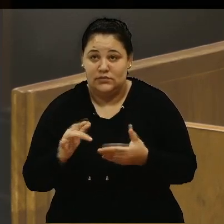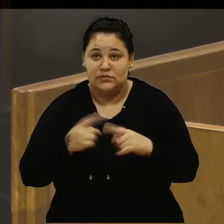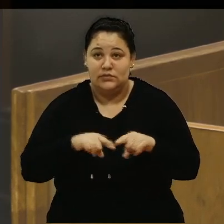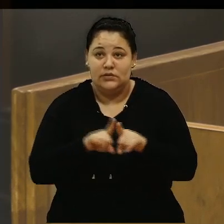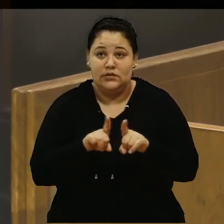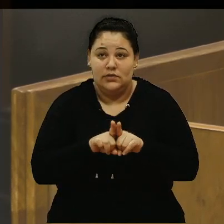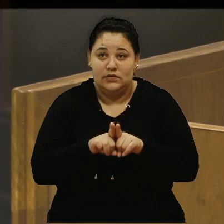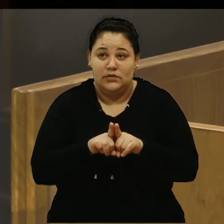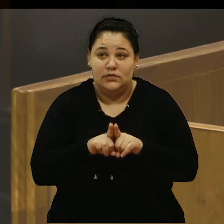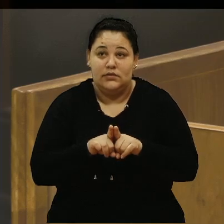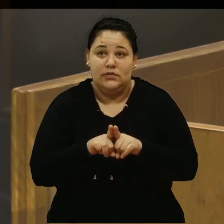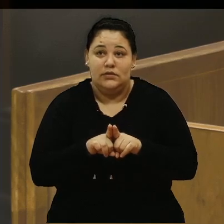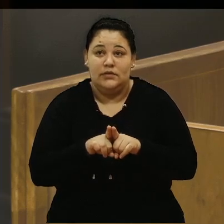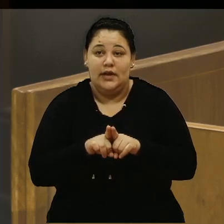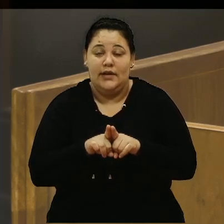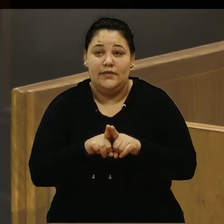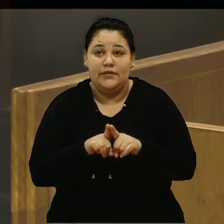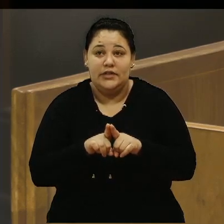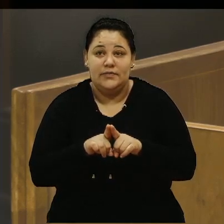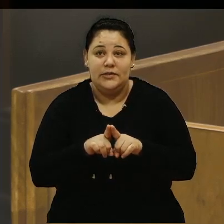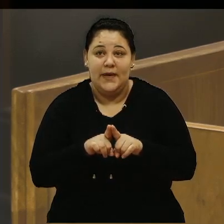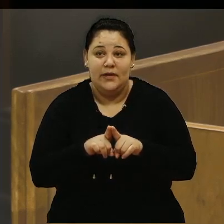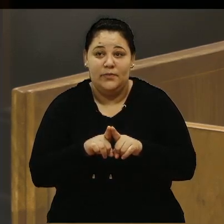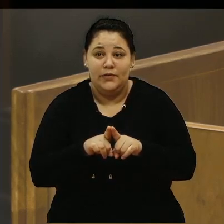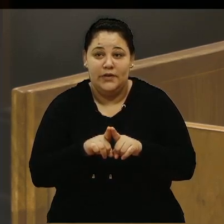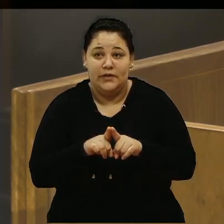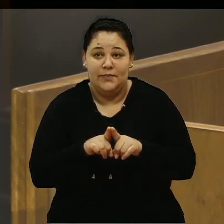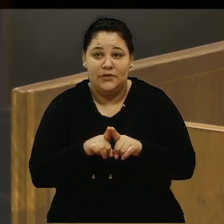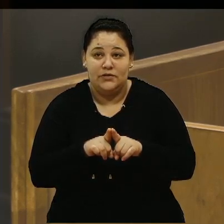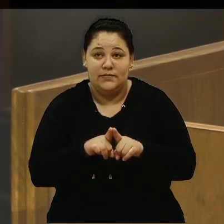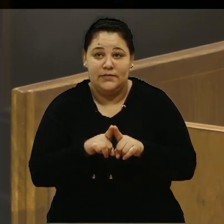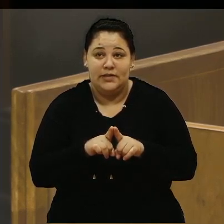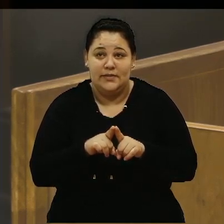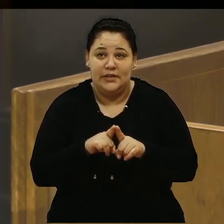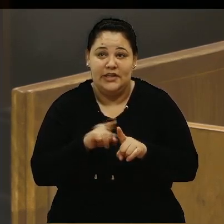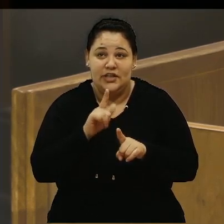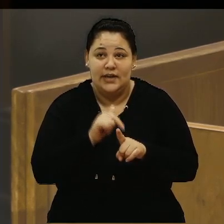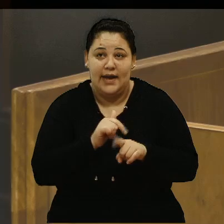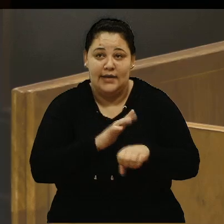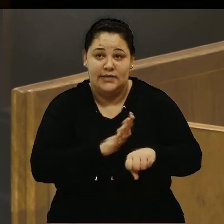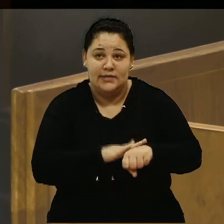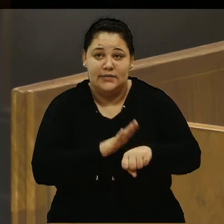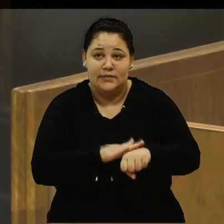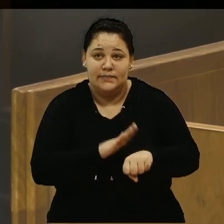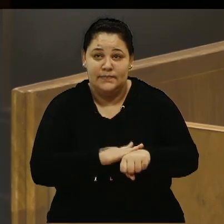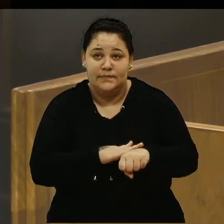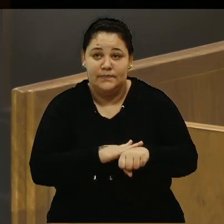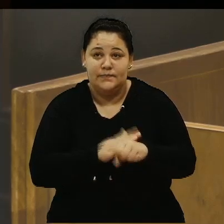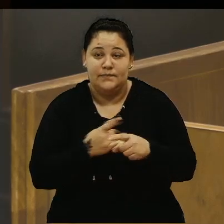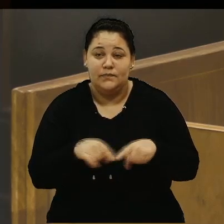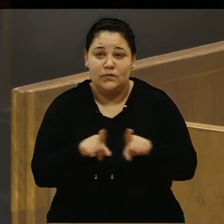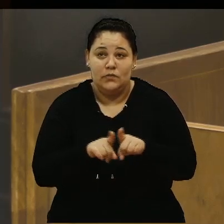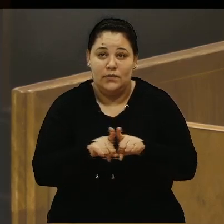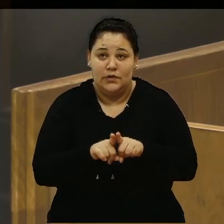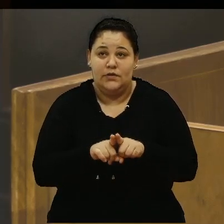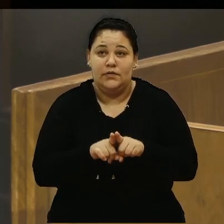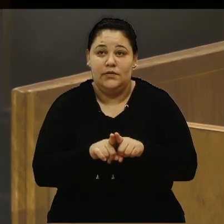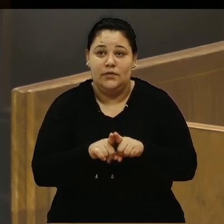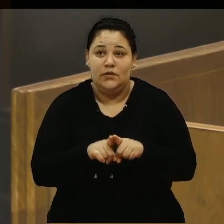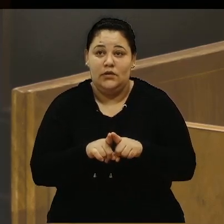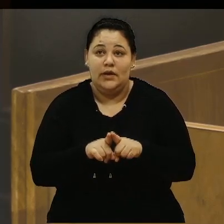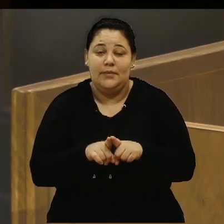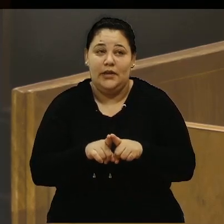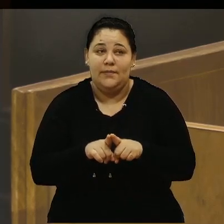jovens, muitos poderiam estar na rua naquele momento, no contraturno, mas eles estão lá, dentro